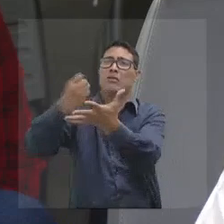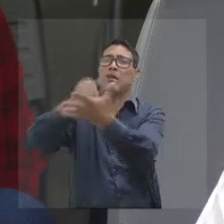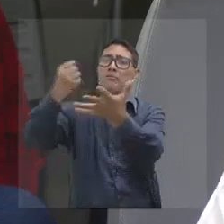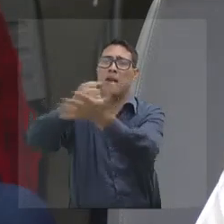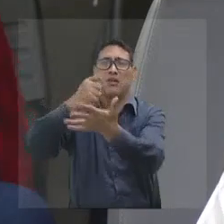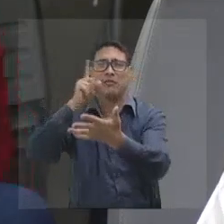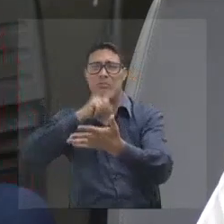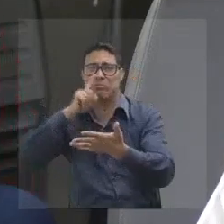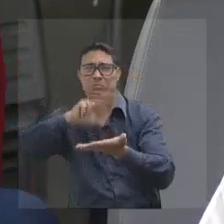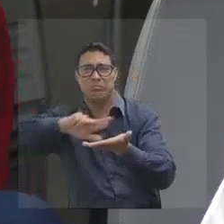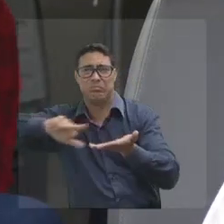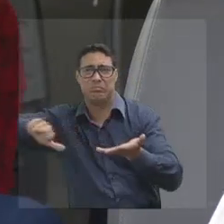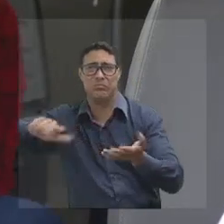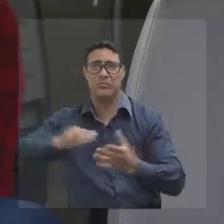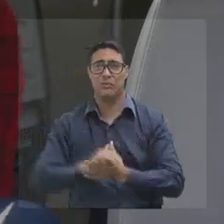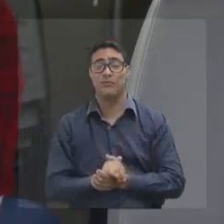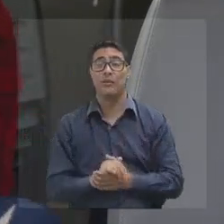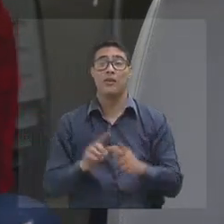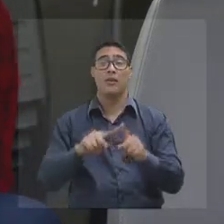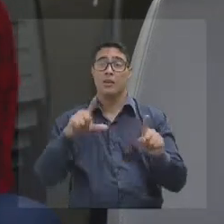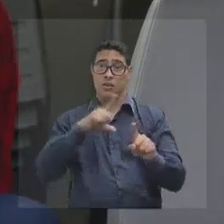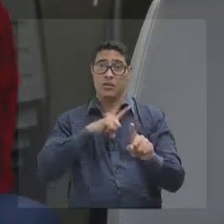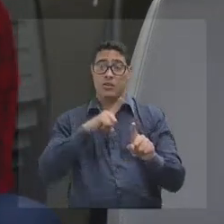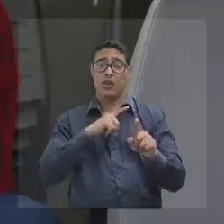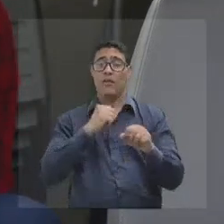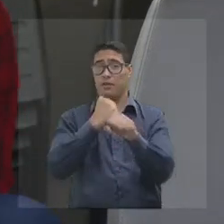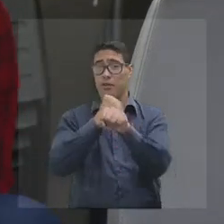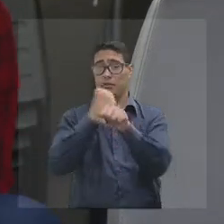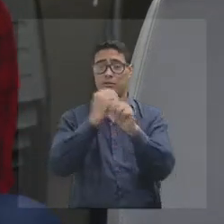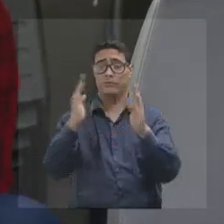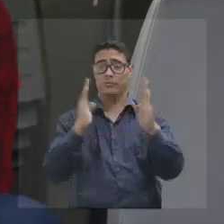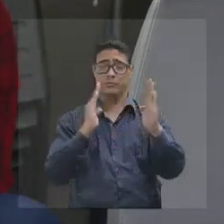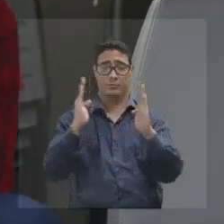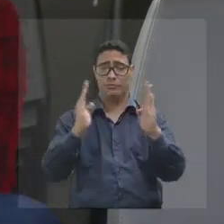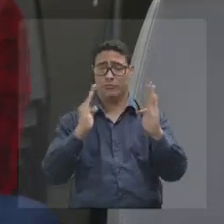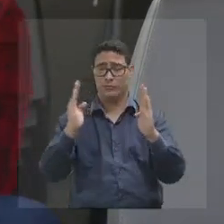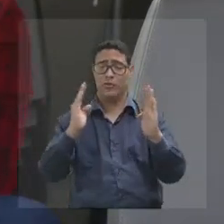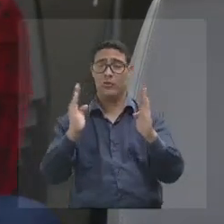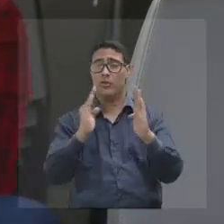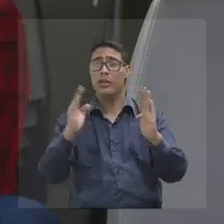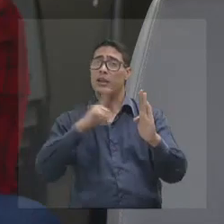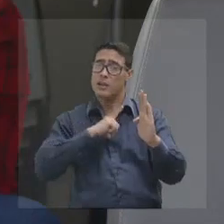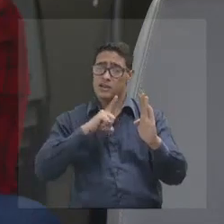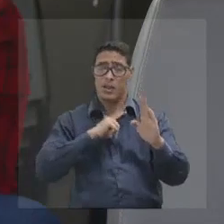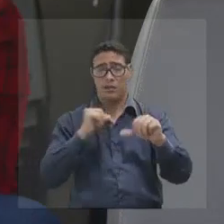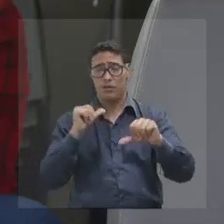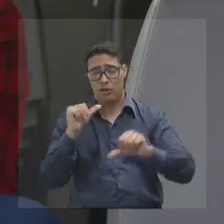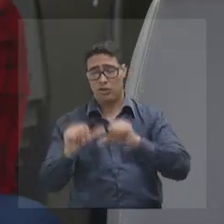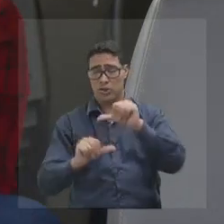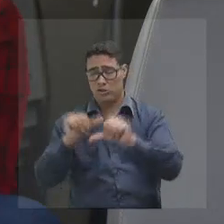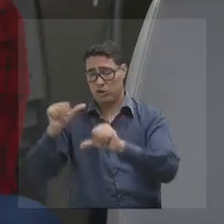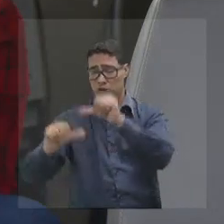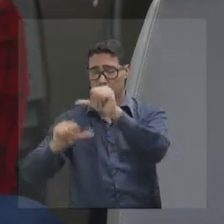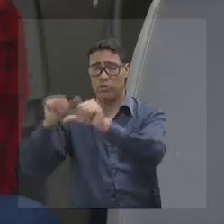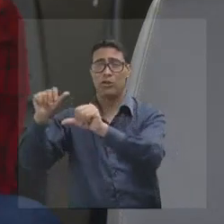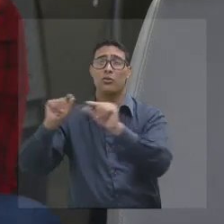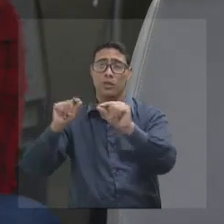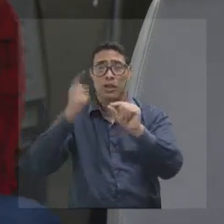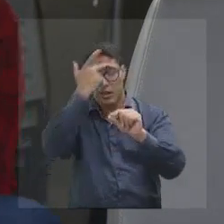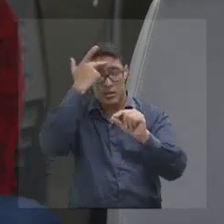e a gente teve nos últimos anos inúmeras trocas da gerência de fiscalização